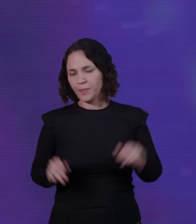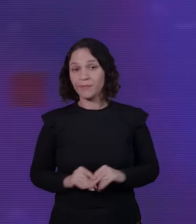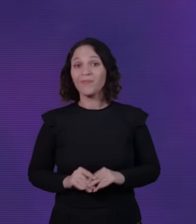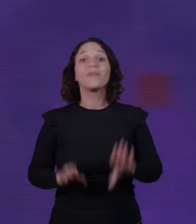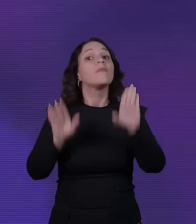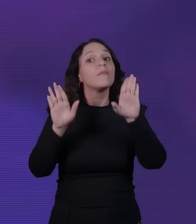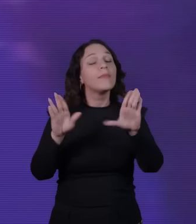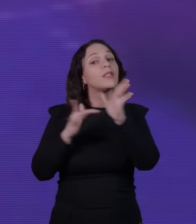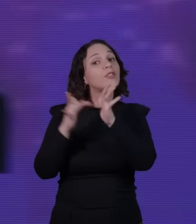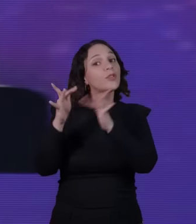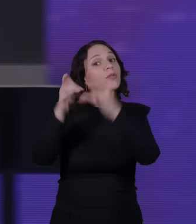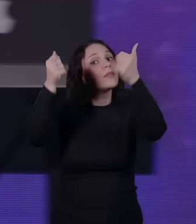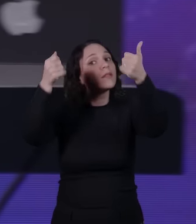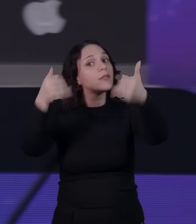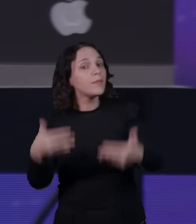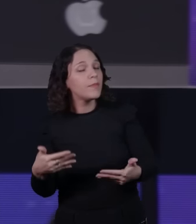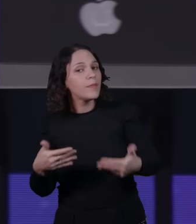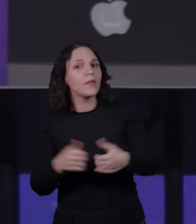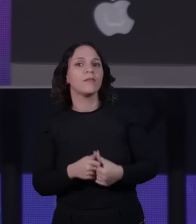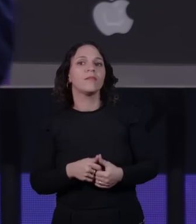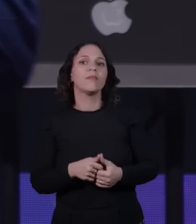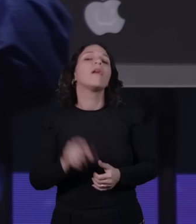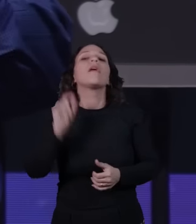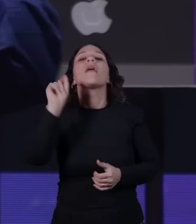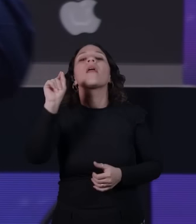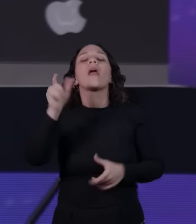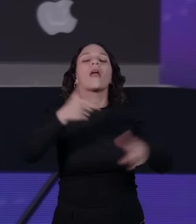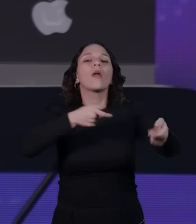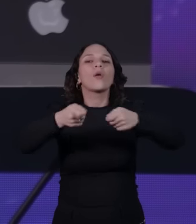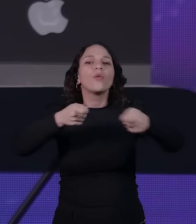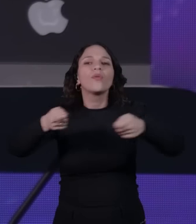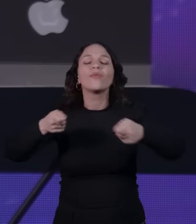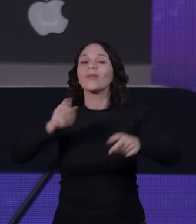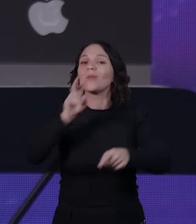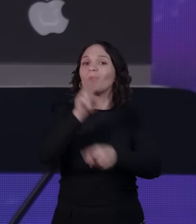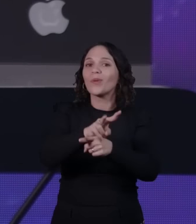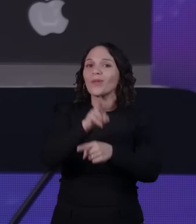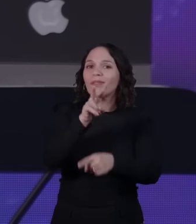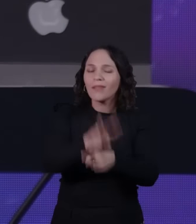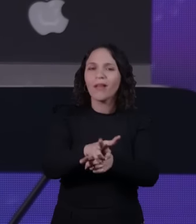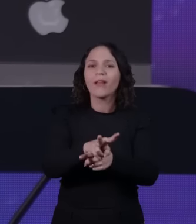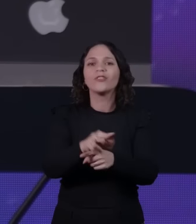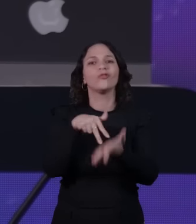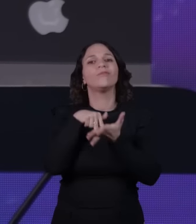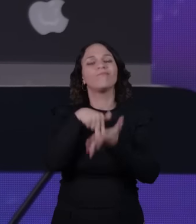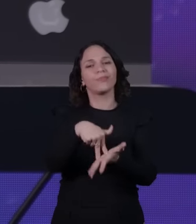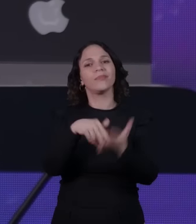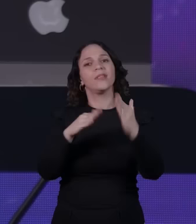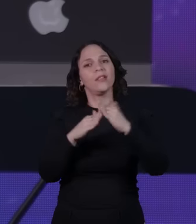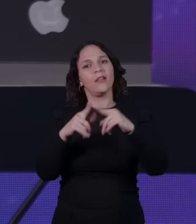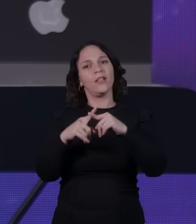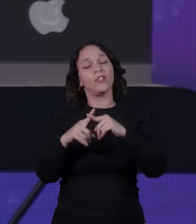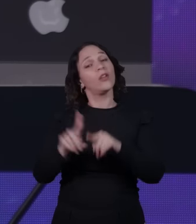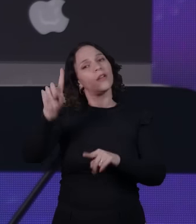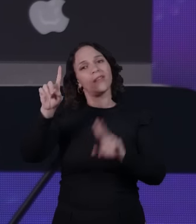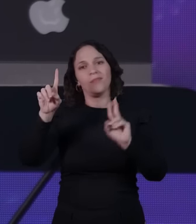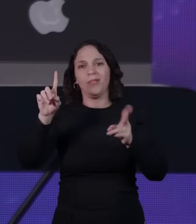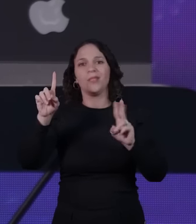Mas Jesus está dizendo: quem comanda e protege e sustenta a igreja sou